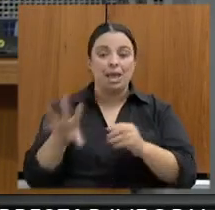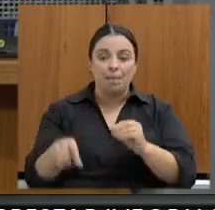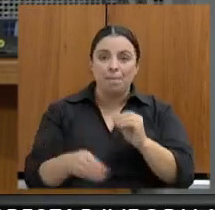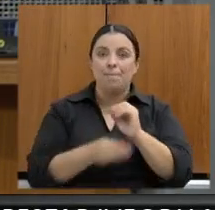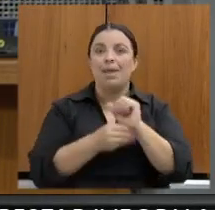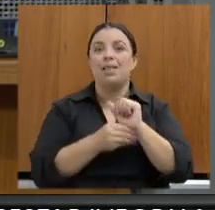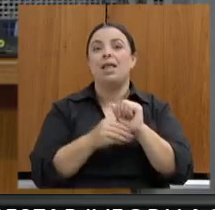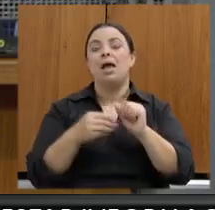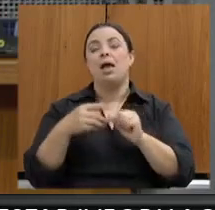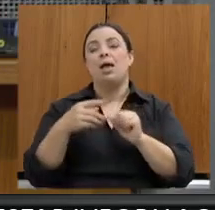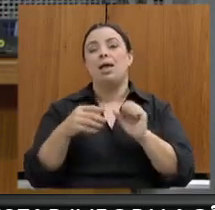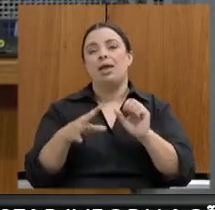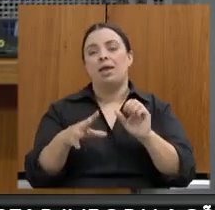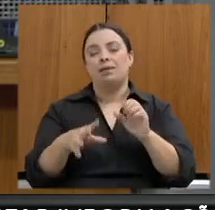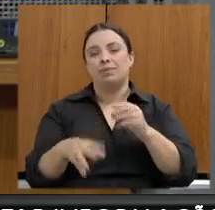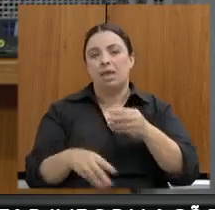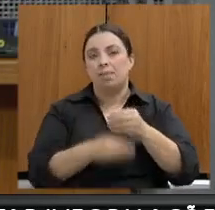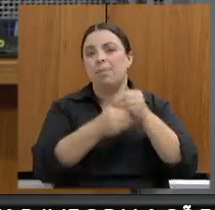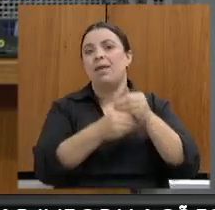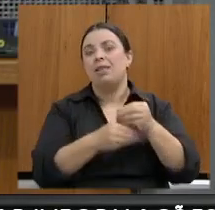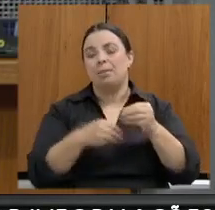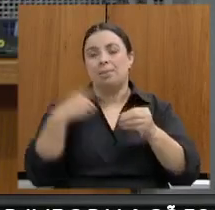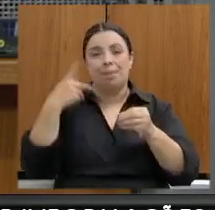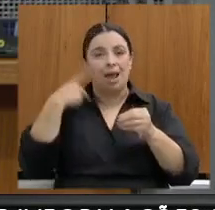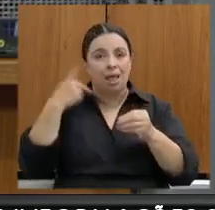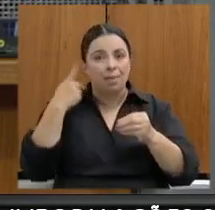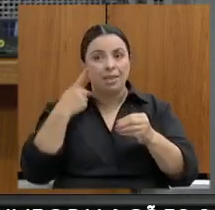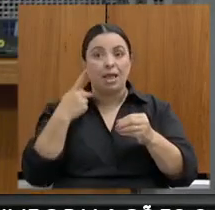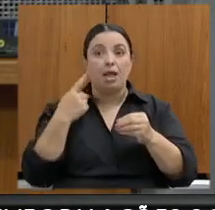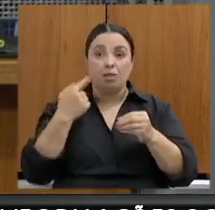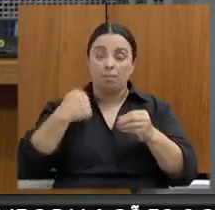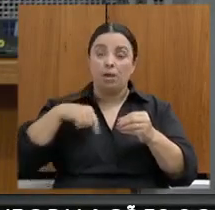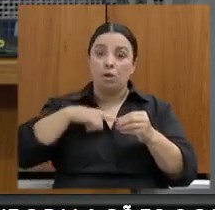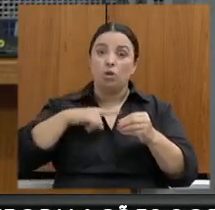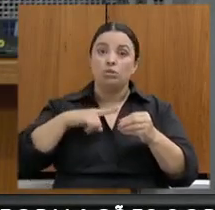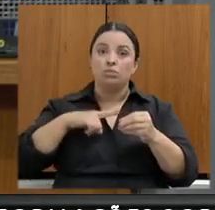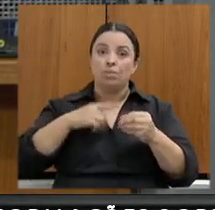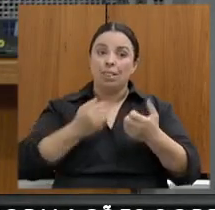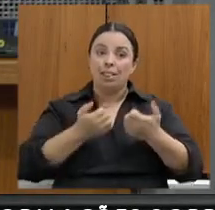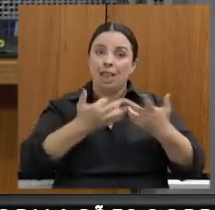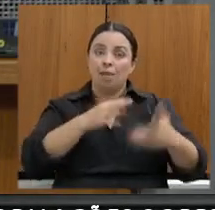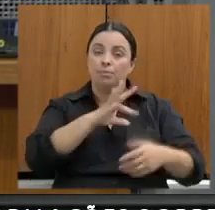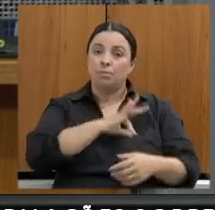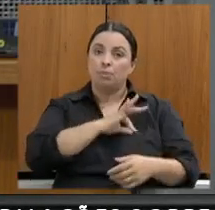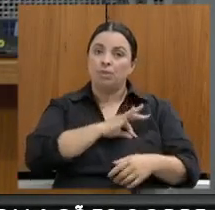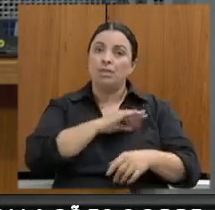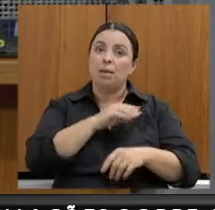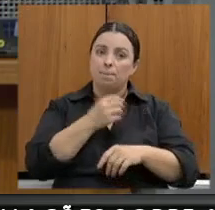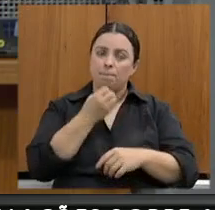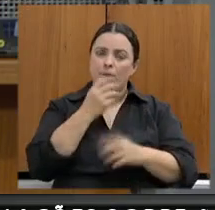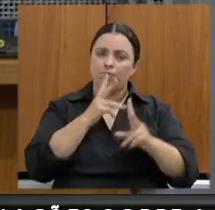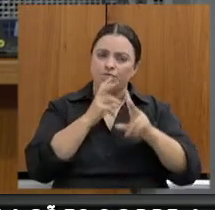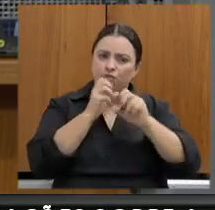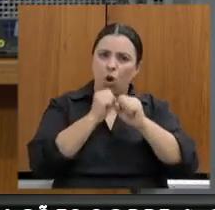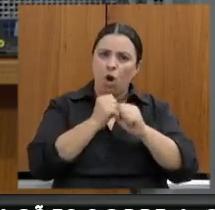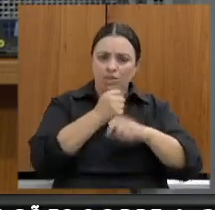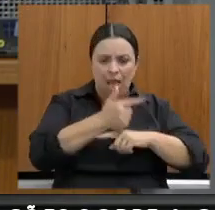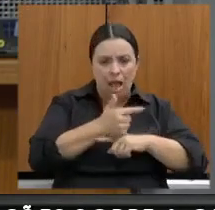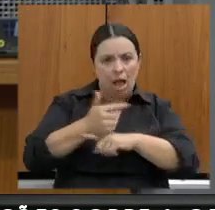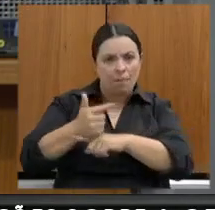leva as nossas equipes aí é e estarem bem armadas para este